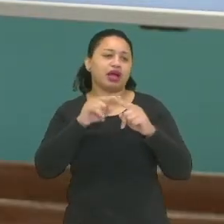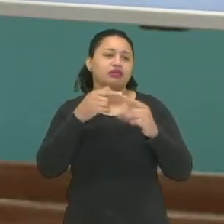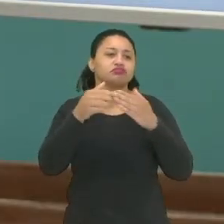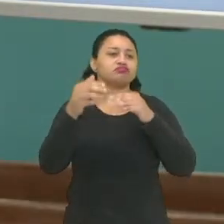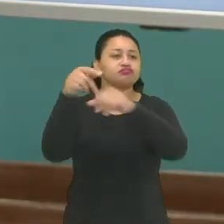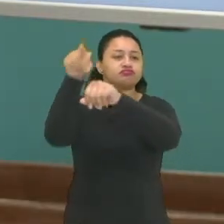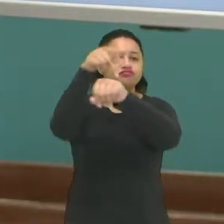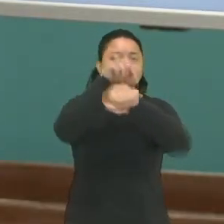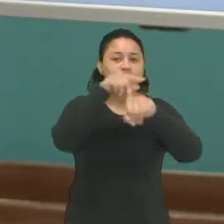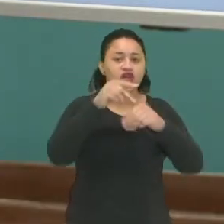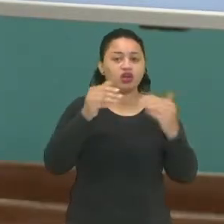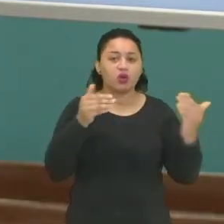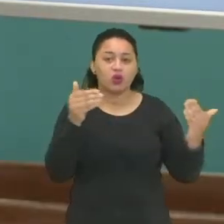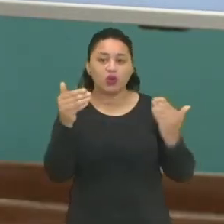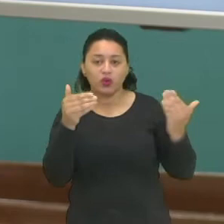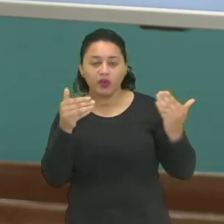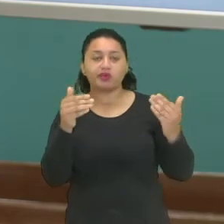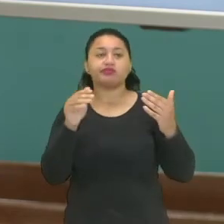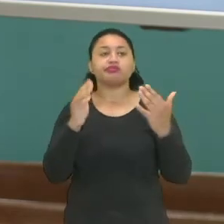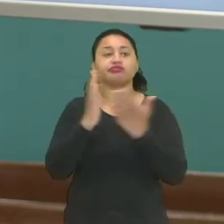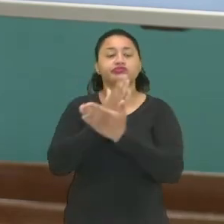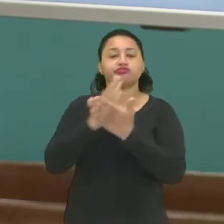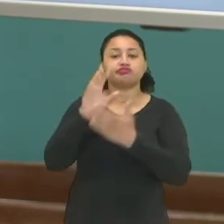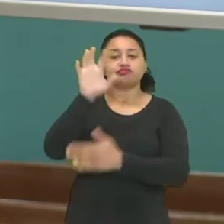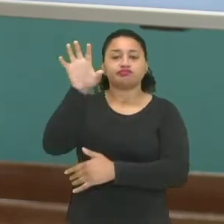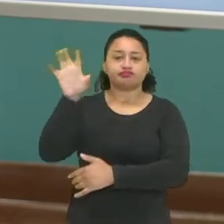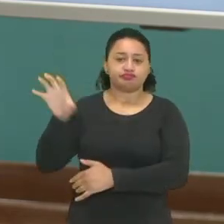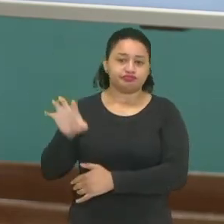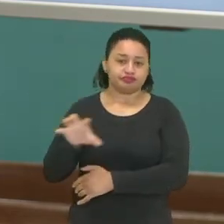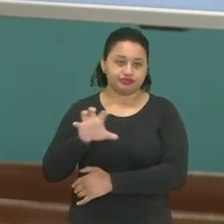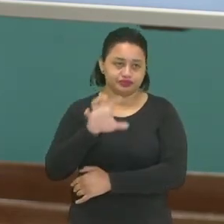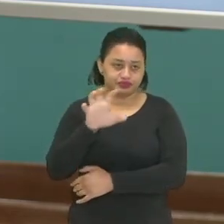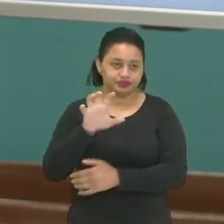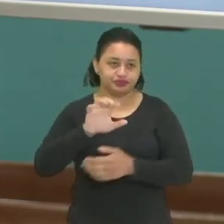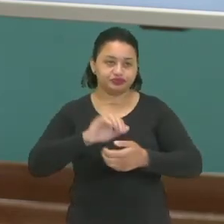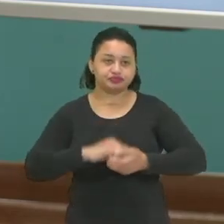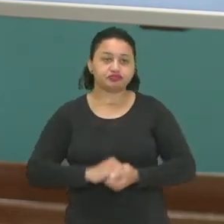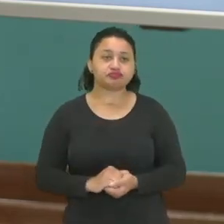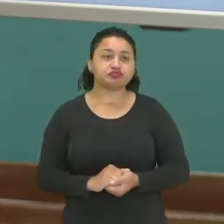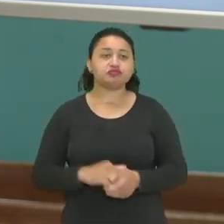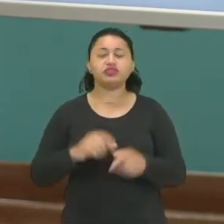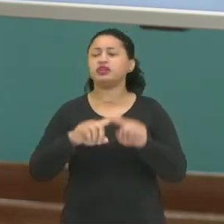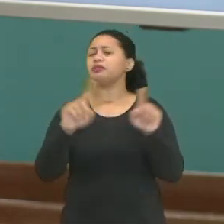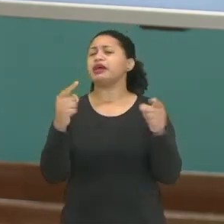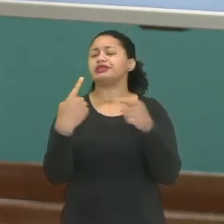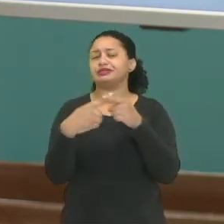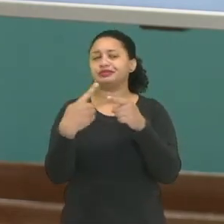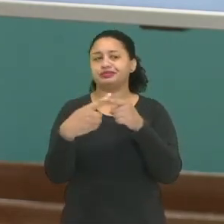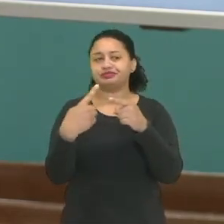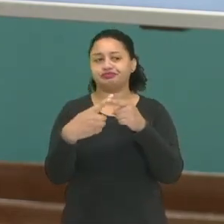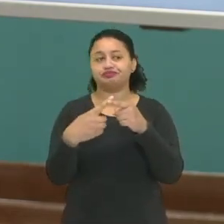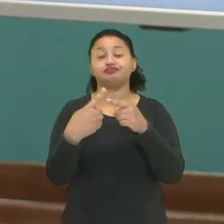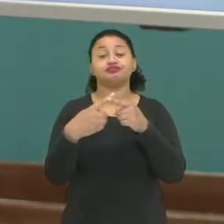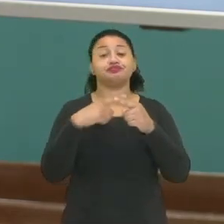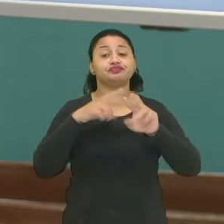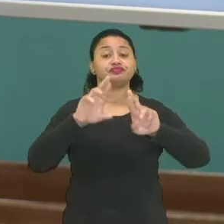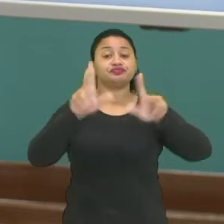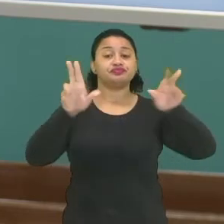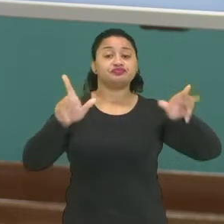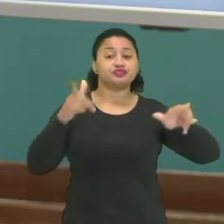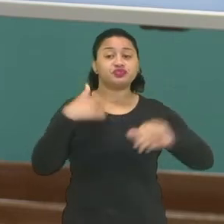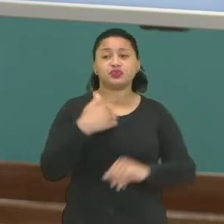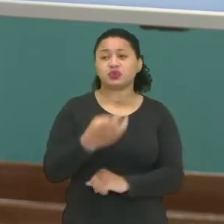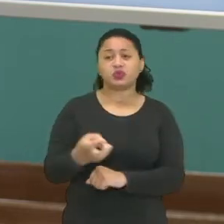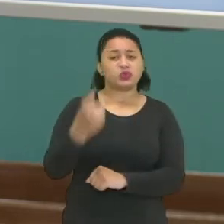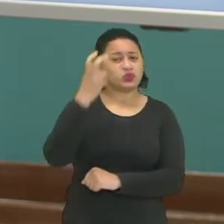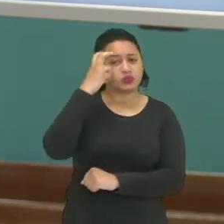aí e comparar ali com a distribuição quanto a regiões. Mas por que isso, né? Porque tem uma diversidade cultural muito grande